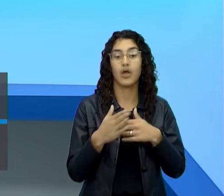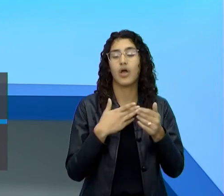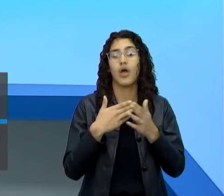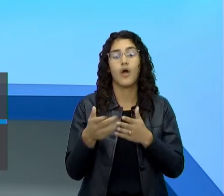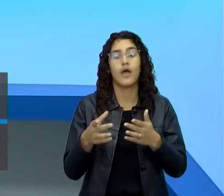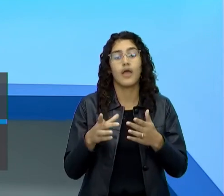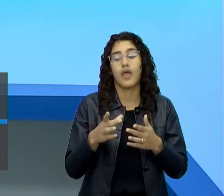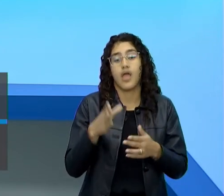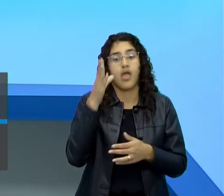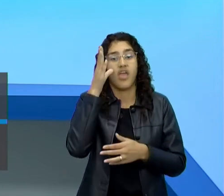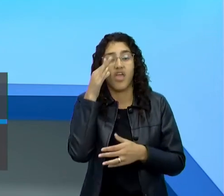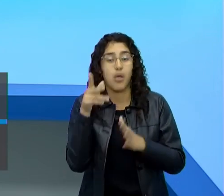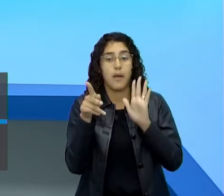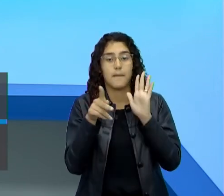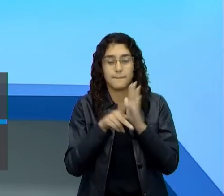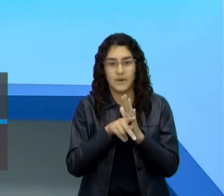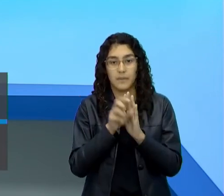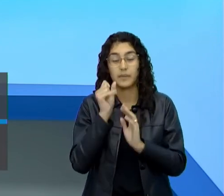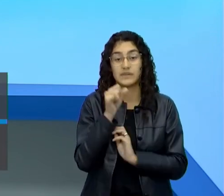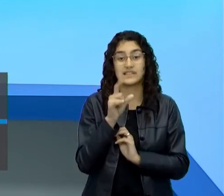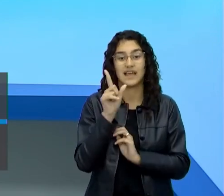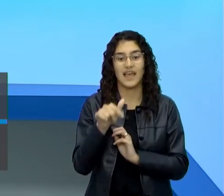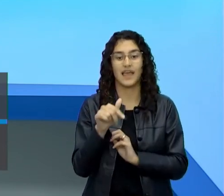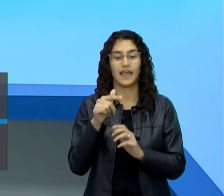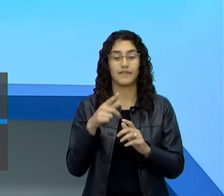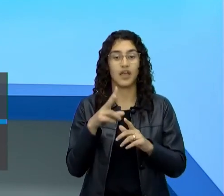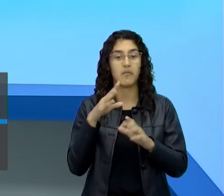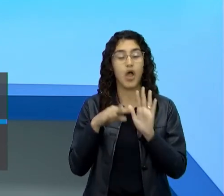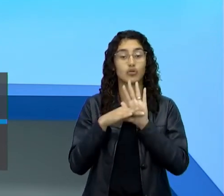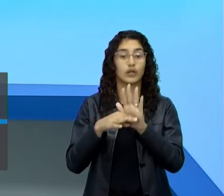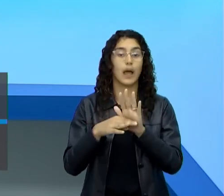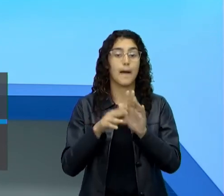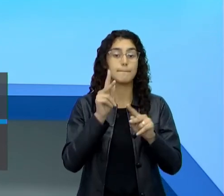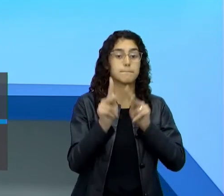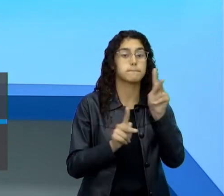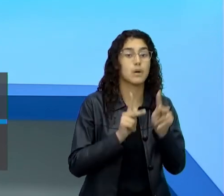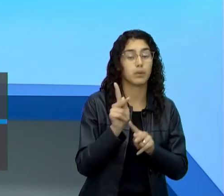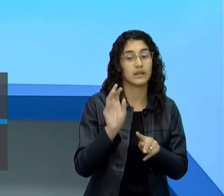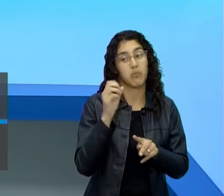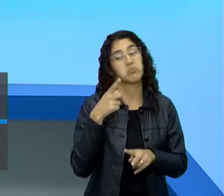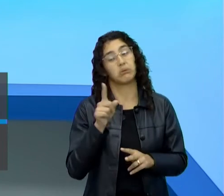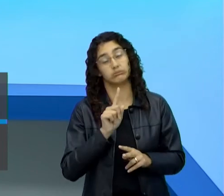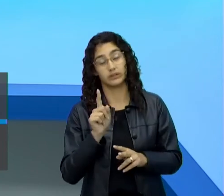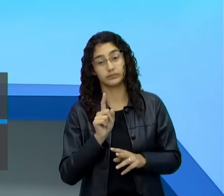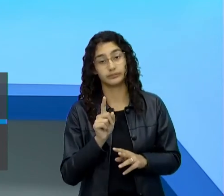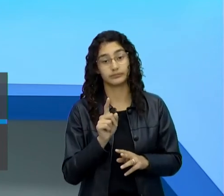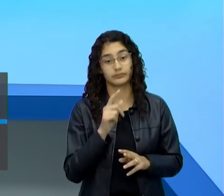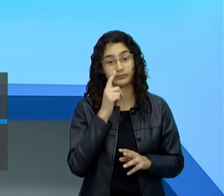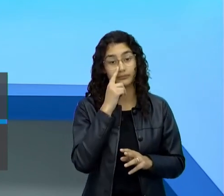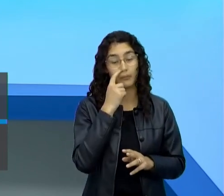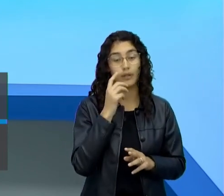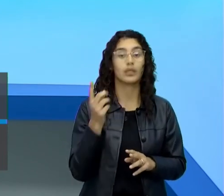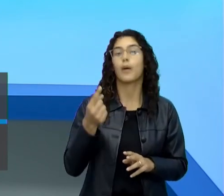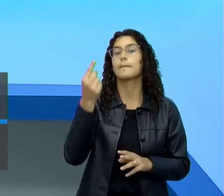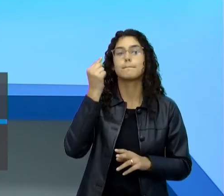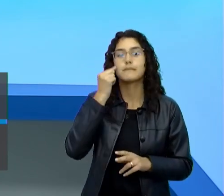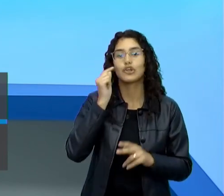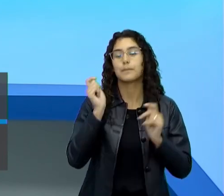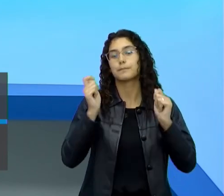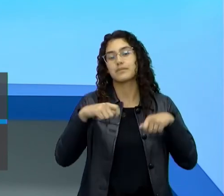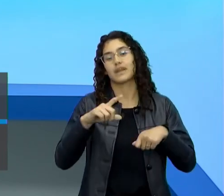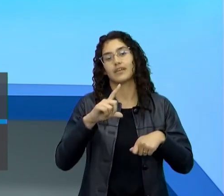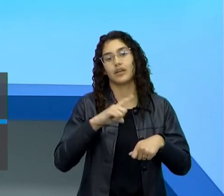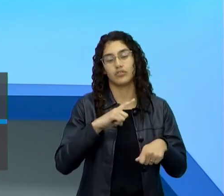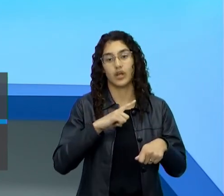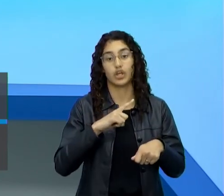quaisquer outros interesses, mesmo que seja alguma coisa que vá favorecer a população, não sei, mas... Não pensou na possibilidade